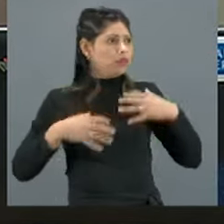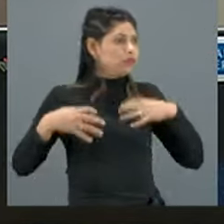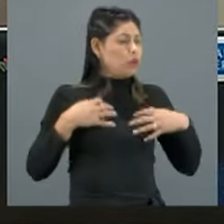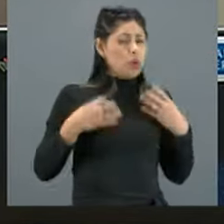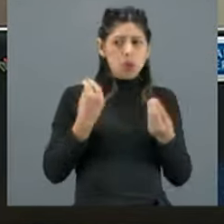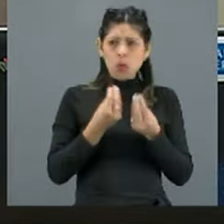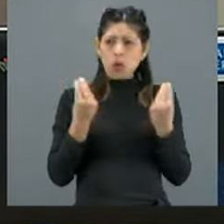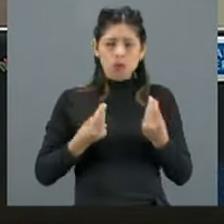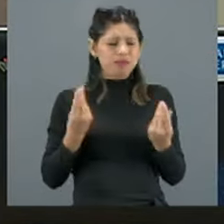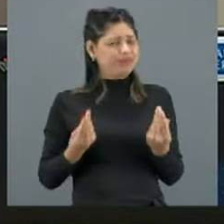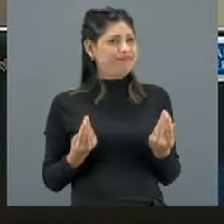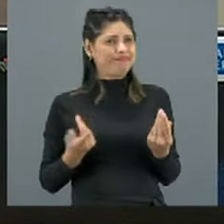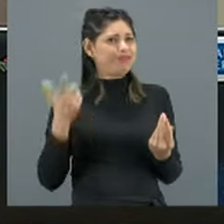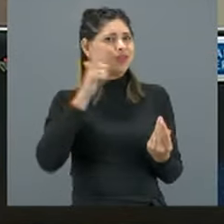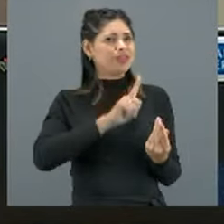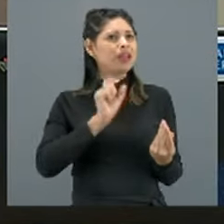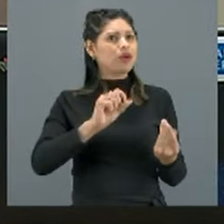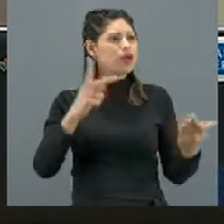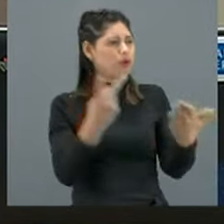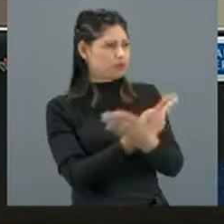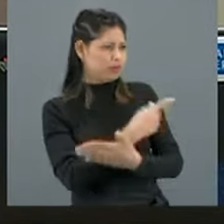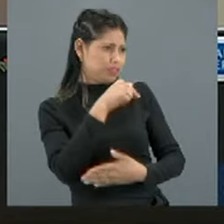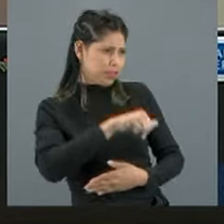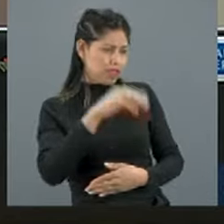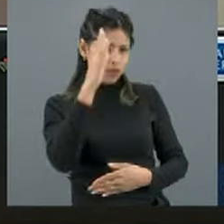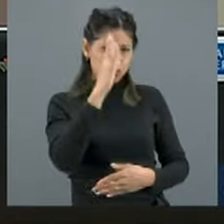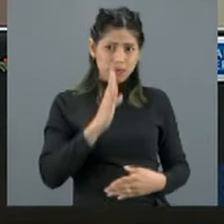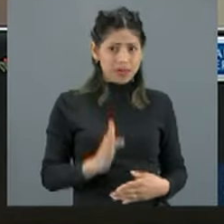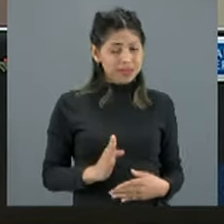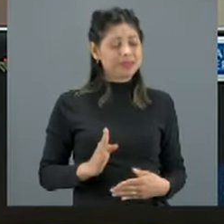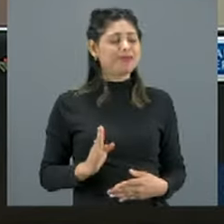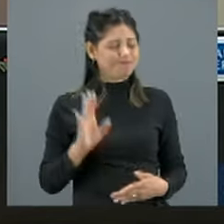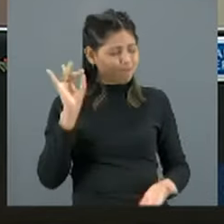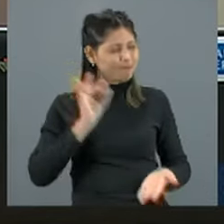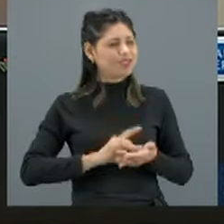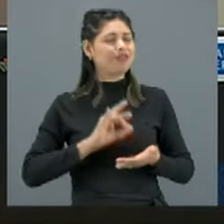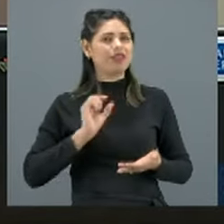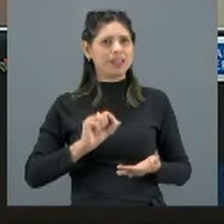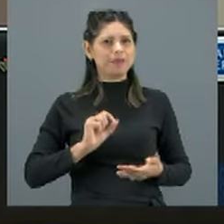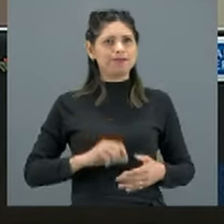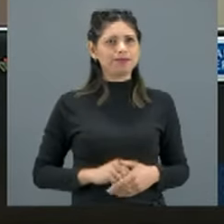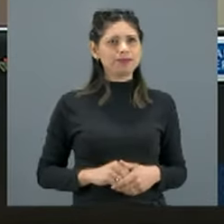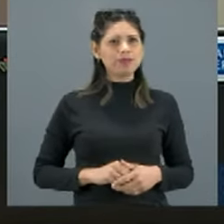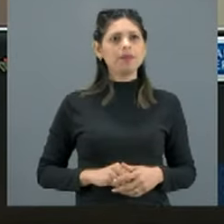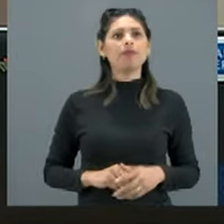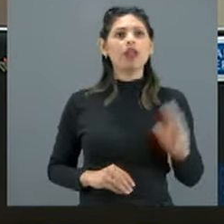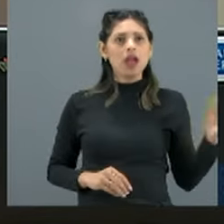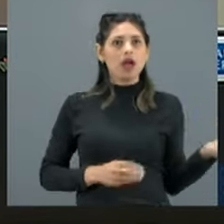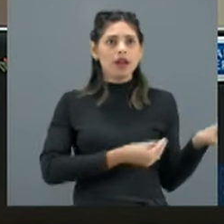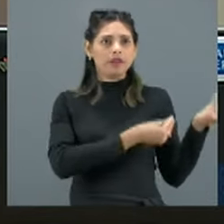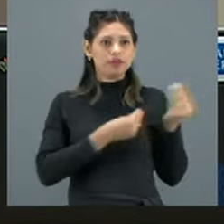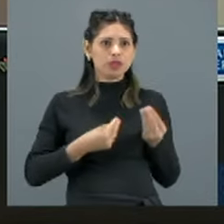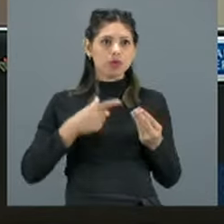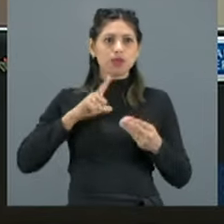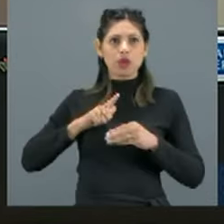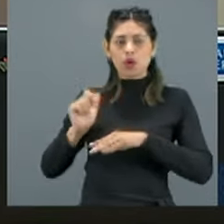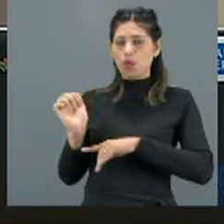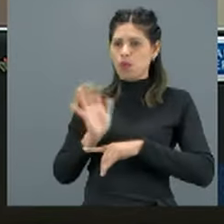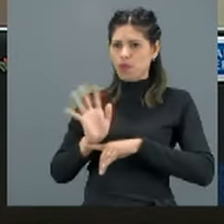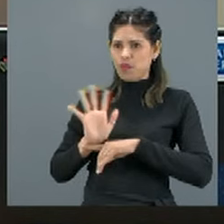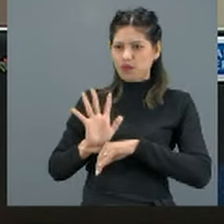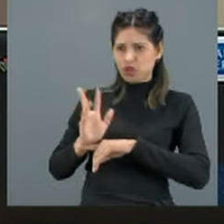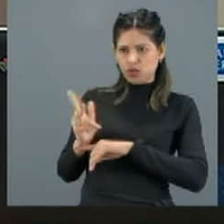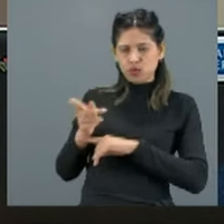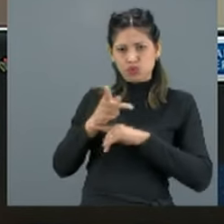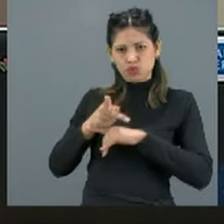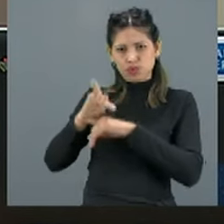lugar, vocês não dão. O que está acontecendo no Brasil é totalmente distorção. Ah, o Márcio nos trouxe aqui um vídeo do nosso amigo, hoje amigo do